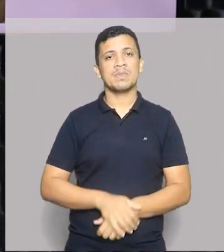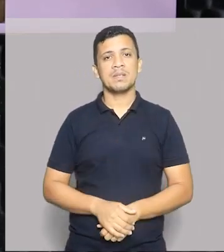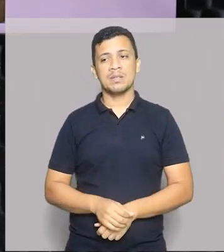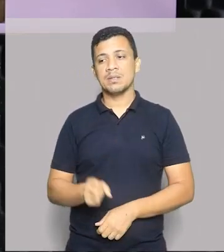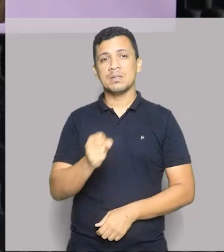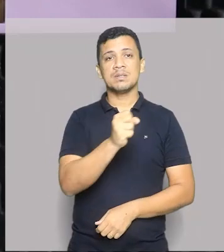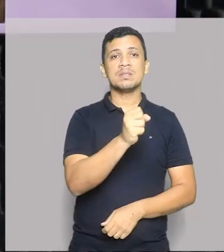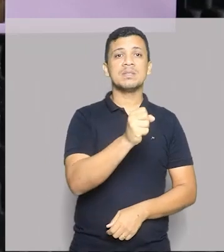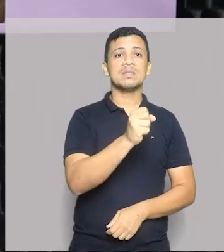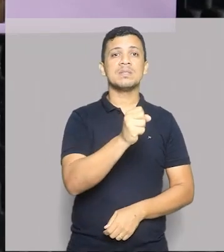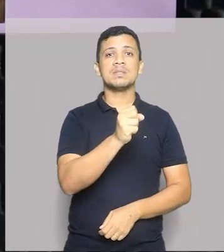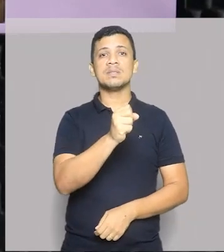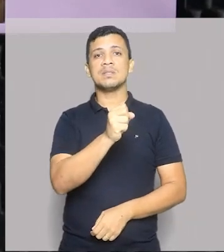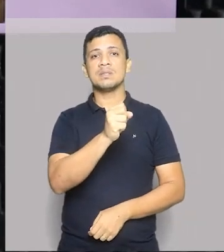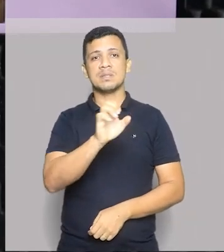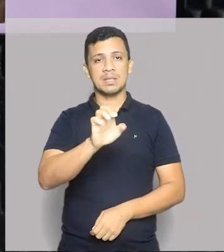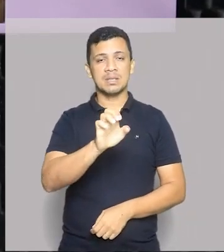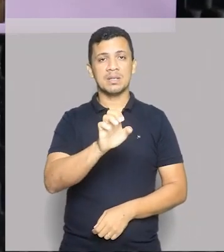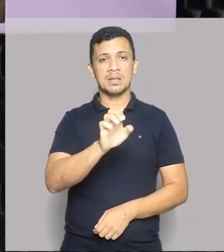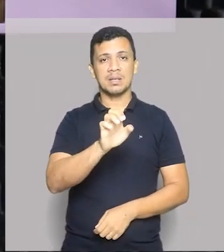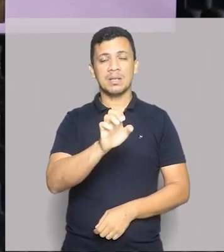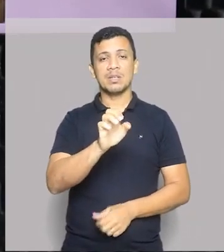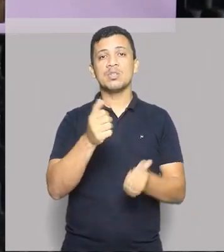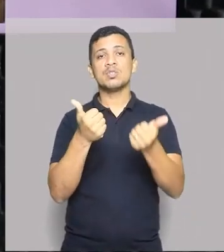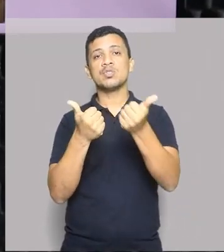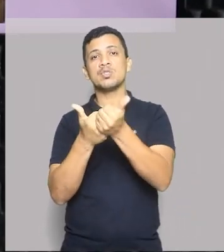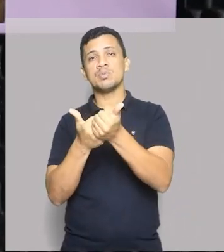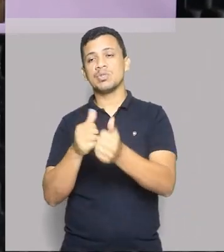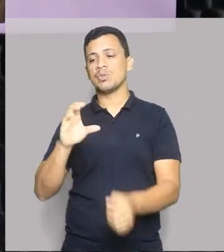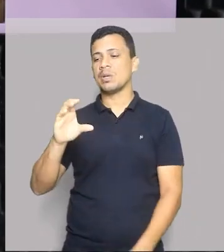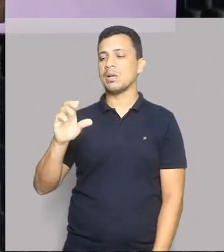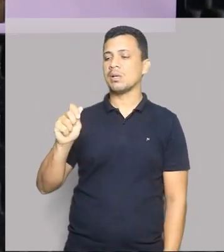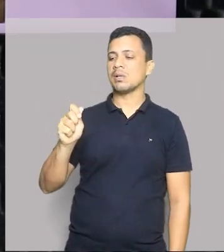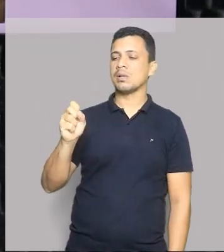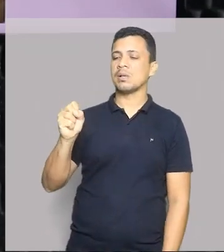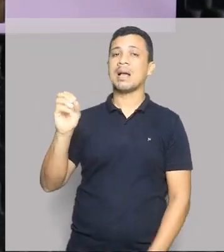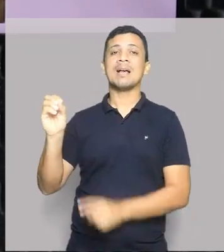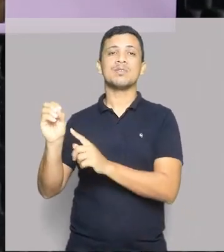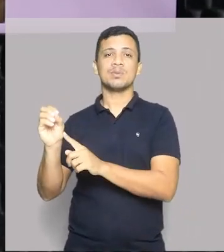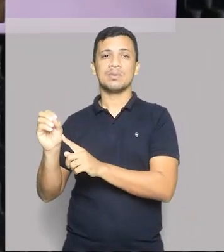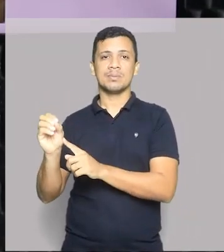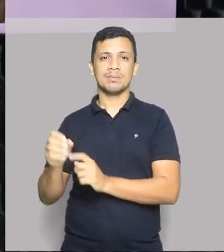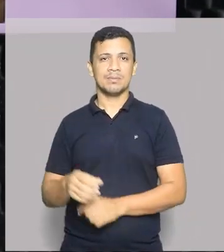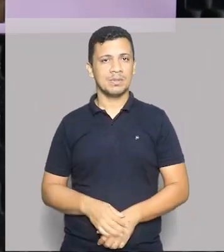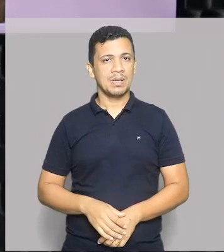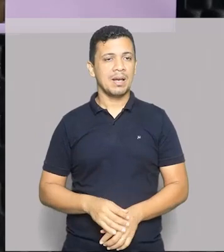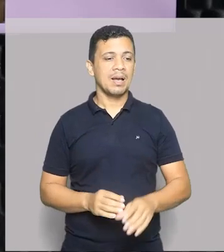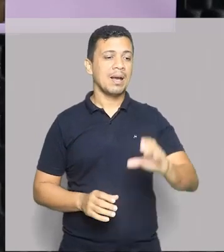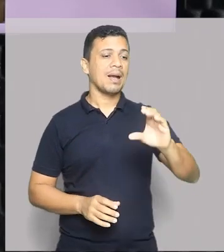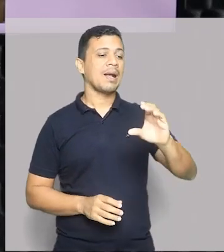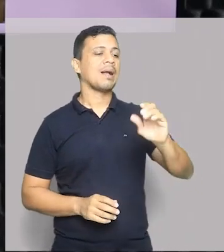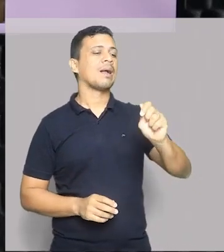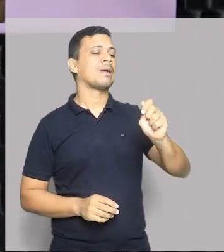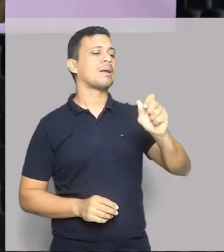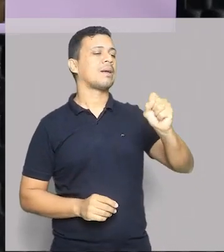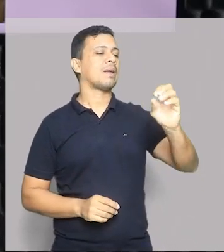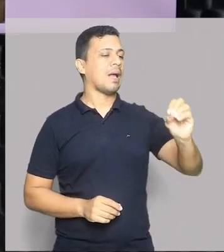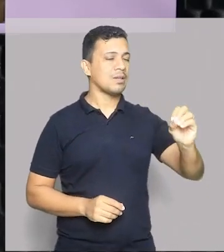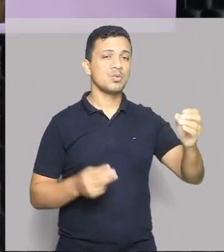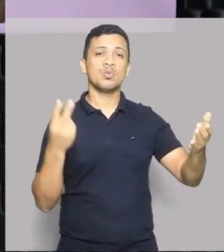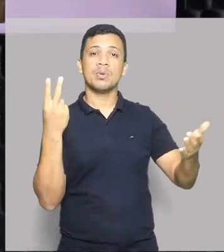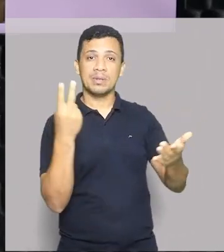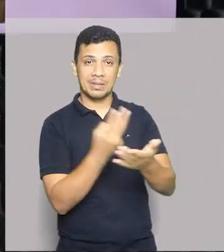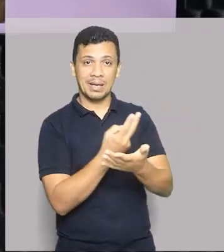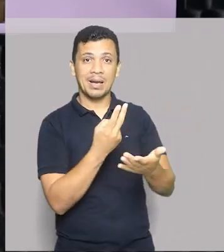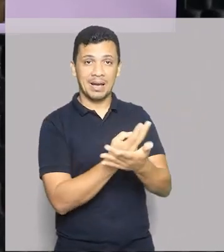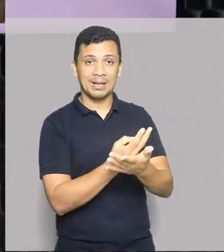ele pode ser substituído por caso, visualizem. Caso dê errado. Isso é interessante nas orações condicionais.